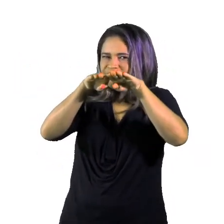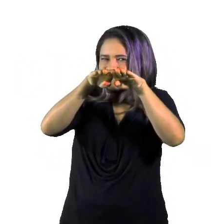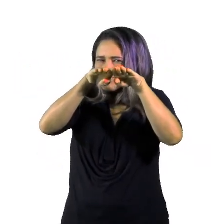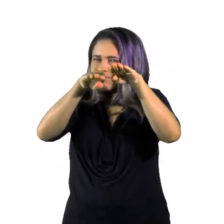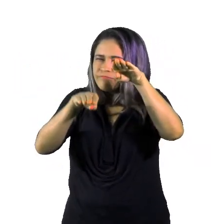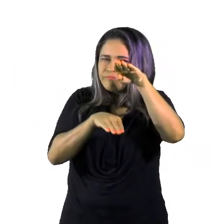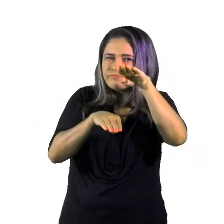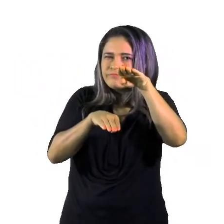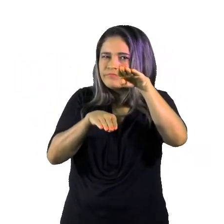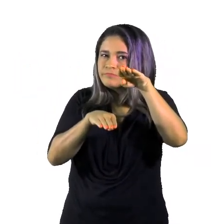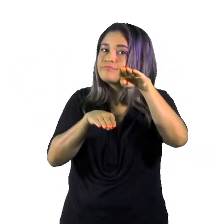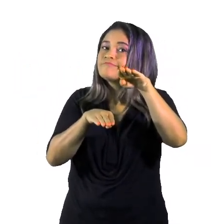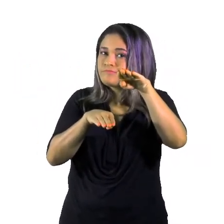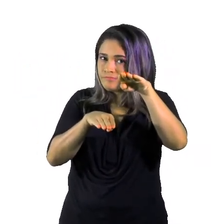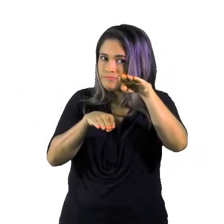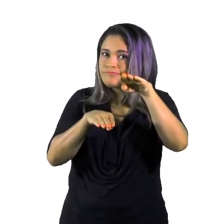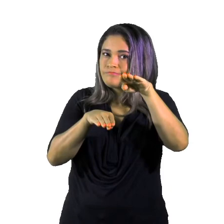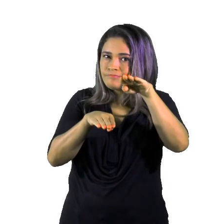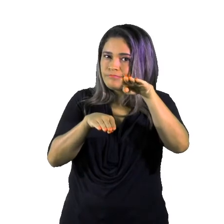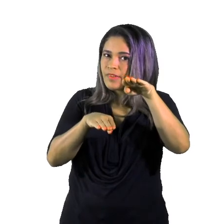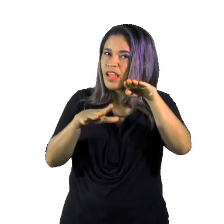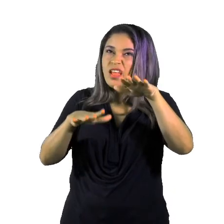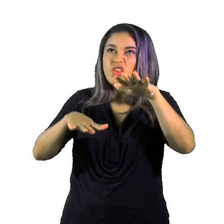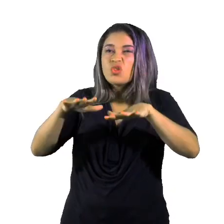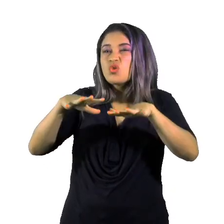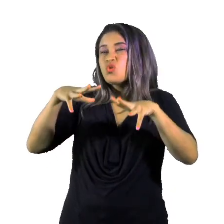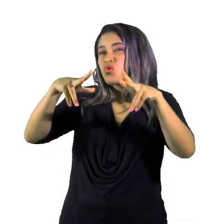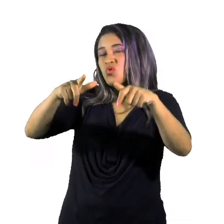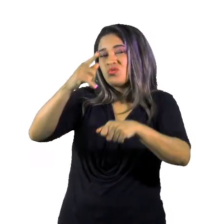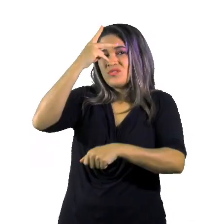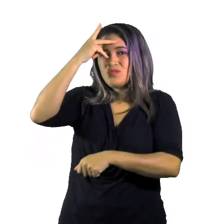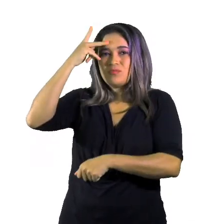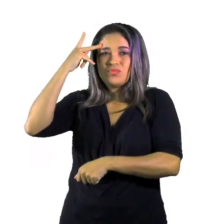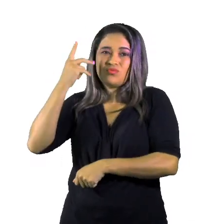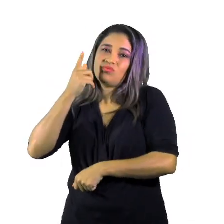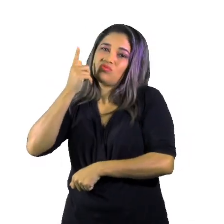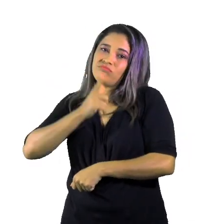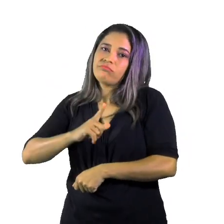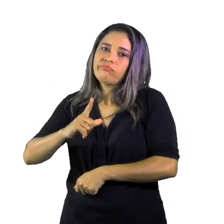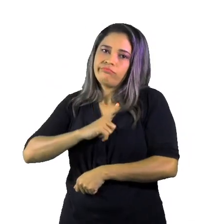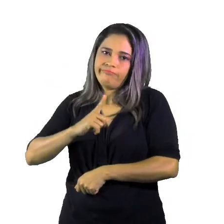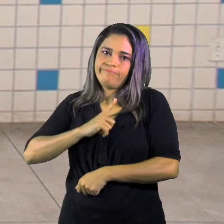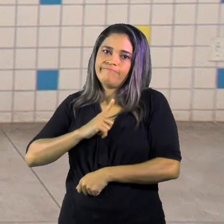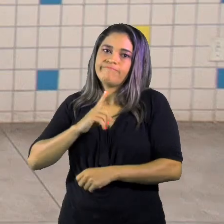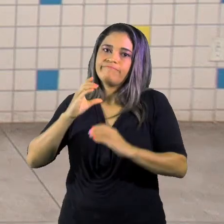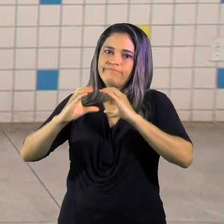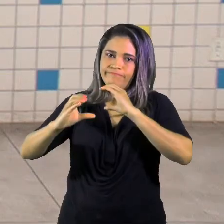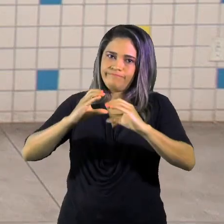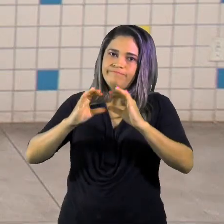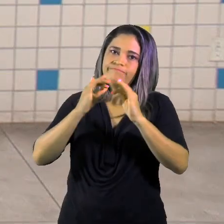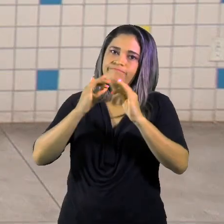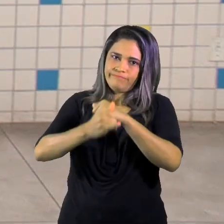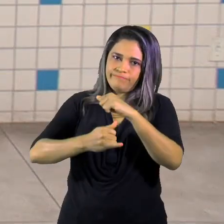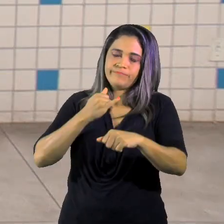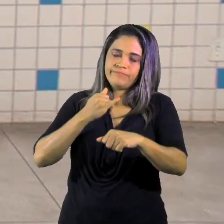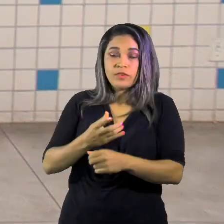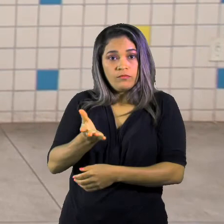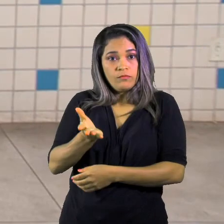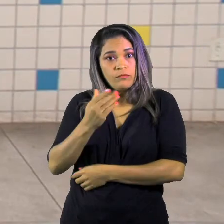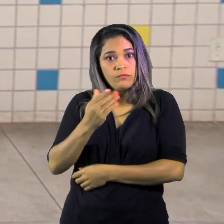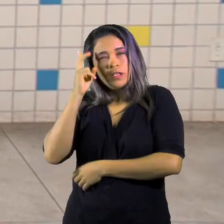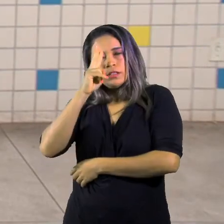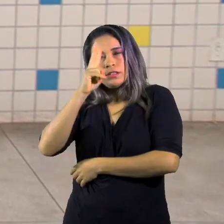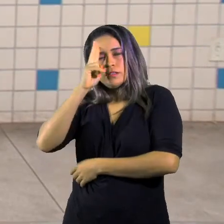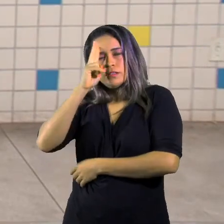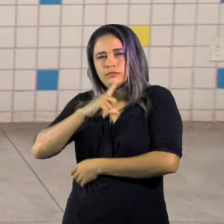desigualdade. Nem todos têm condições de ter essa rede de comunicação. Vamos lembrar que